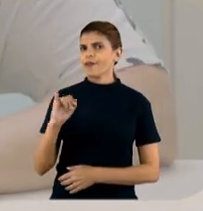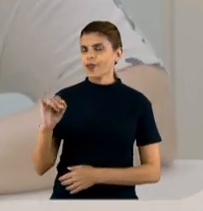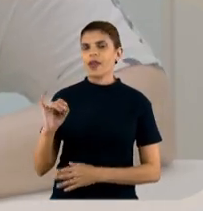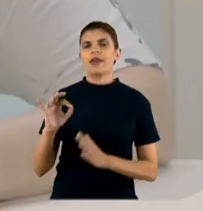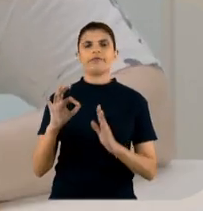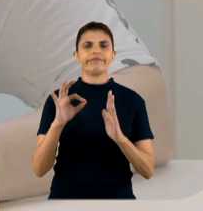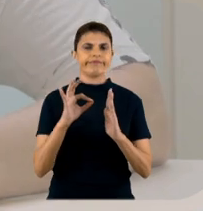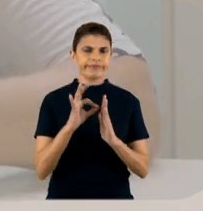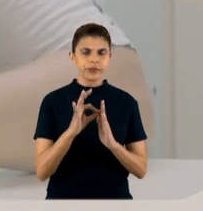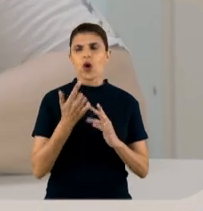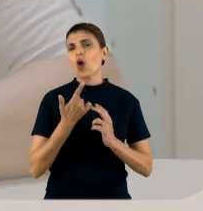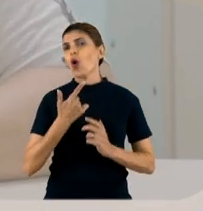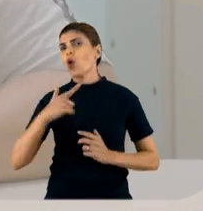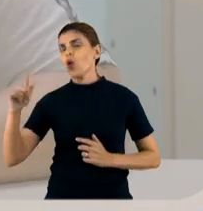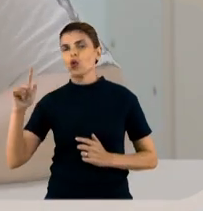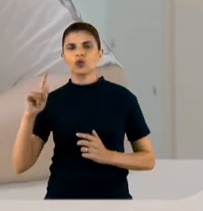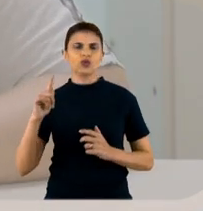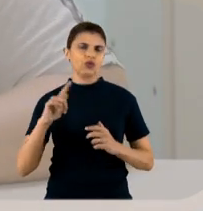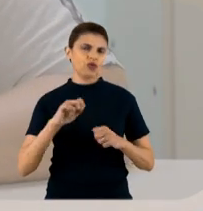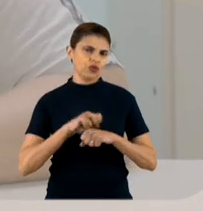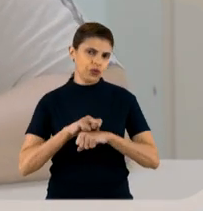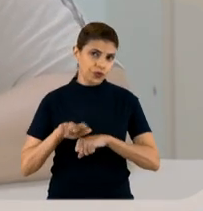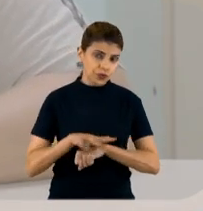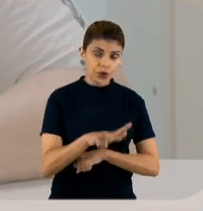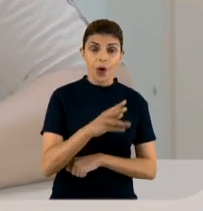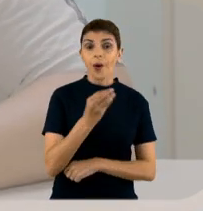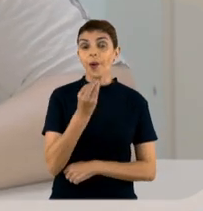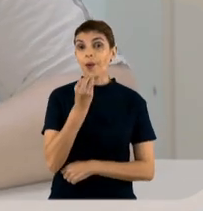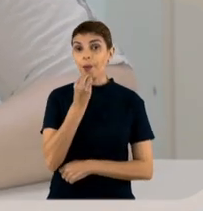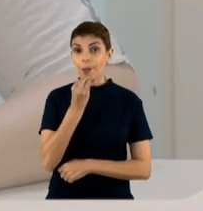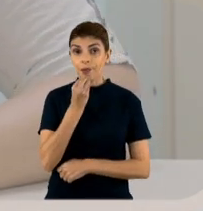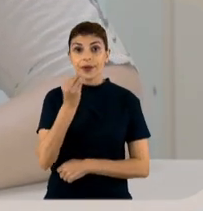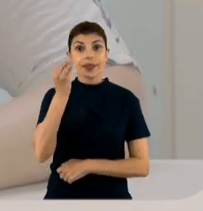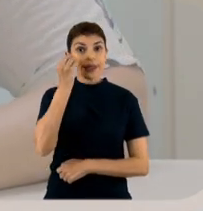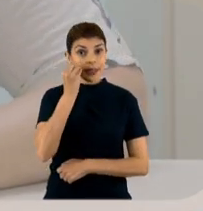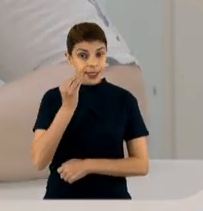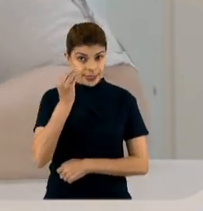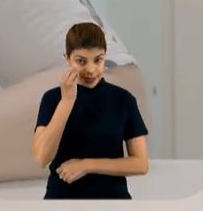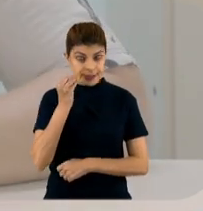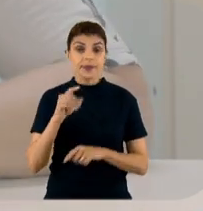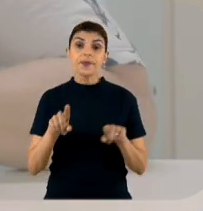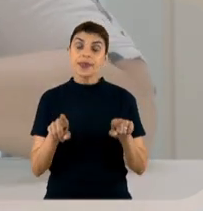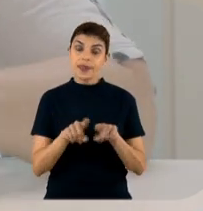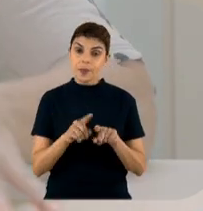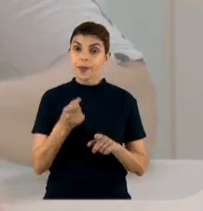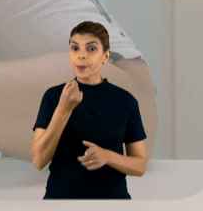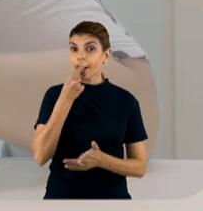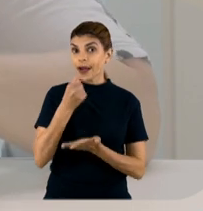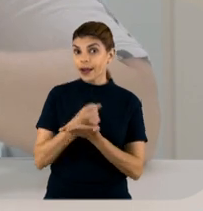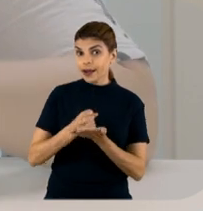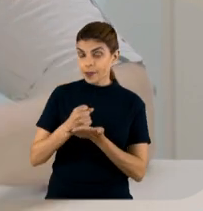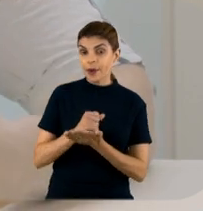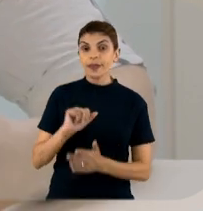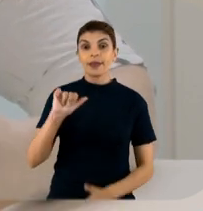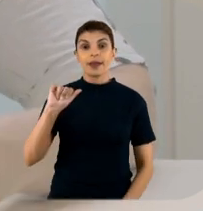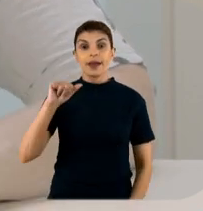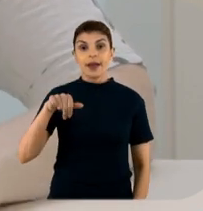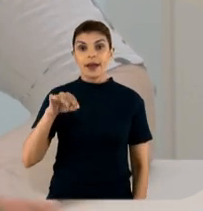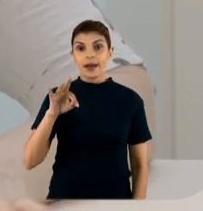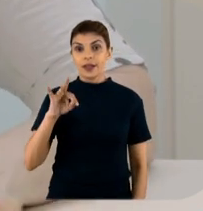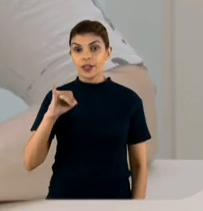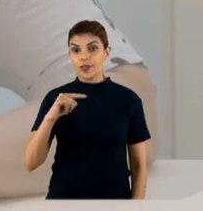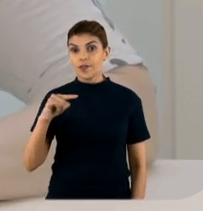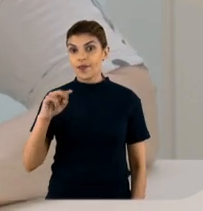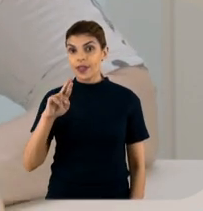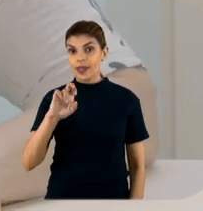HIV de outros vírus e obviamente a tentativa de encontrar um antiviral para o